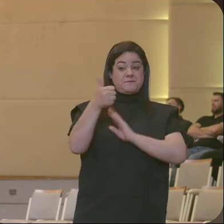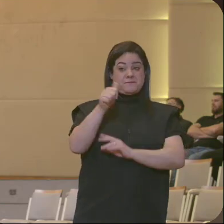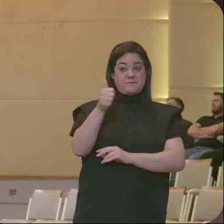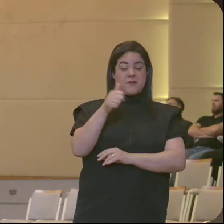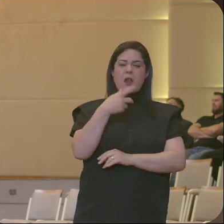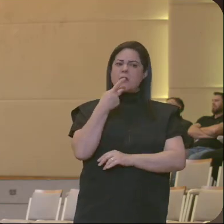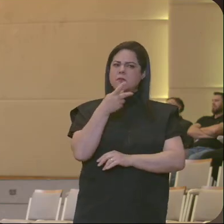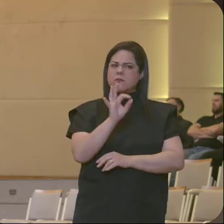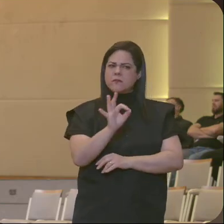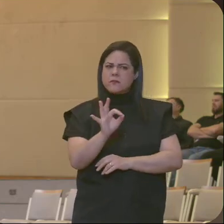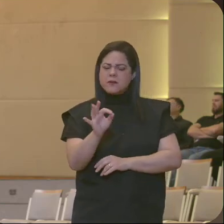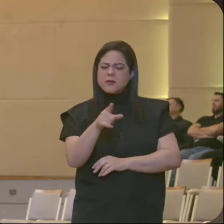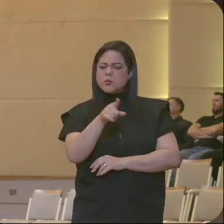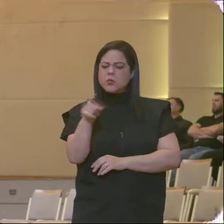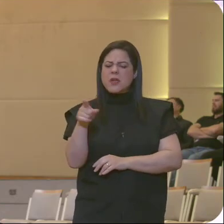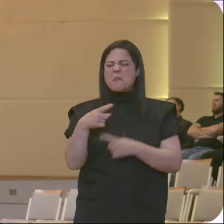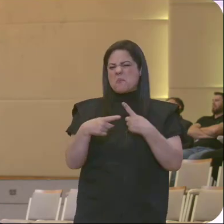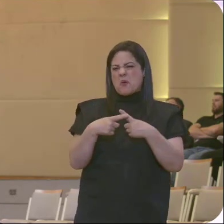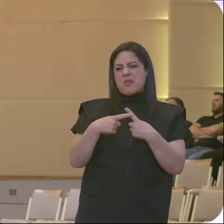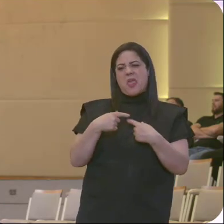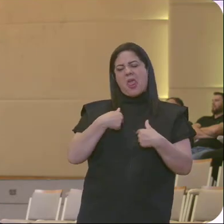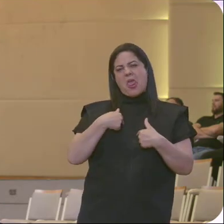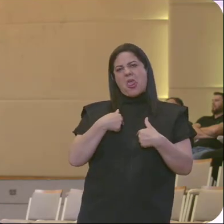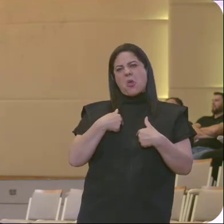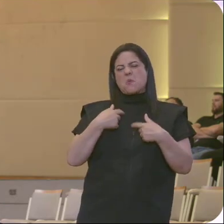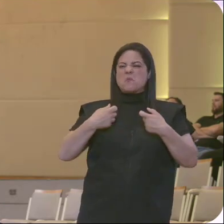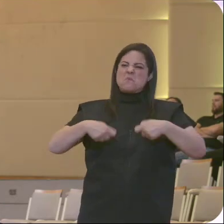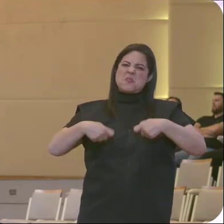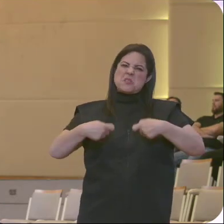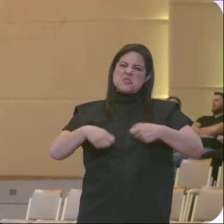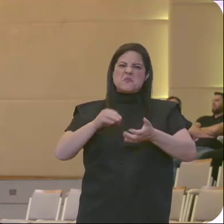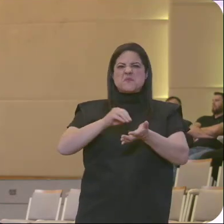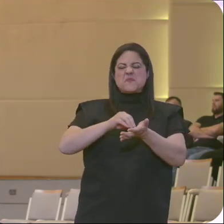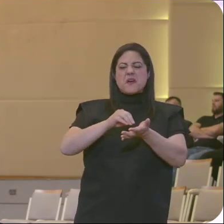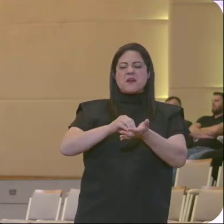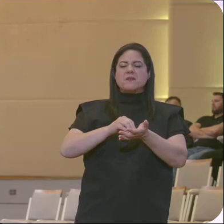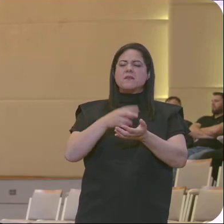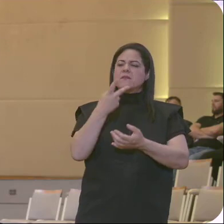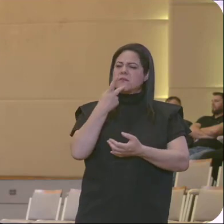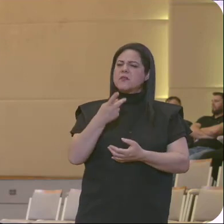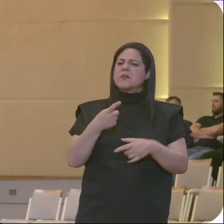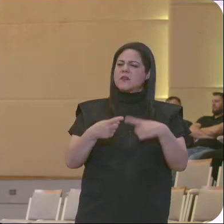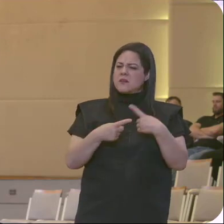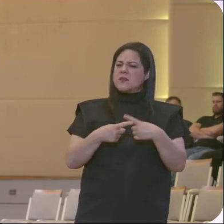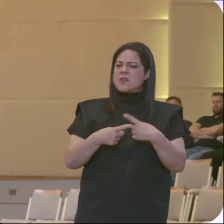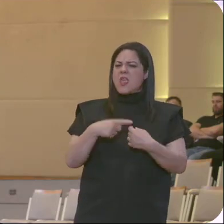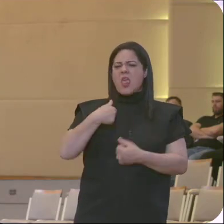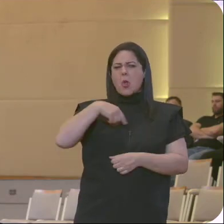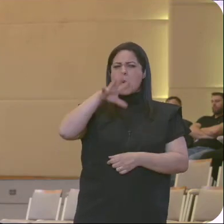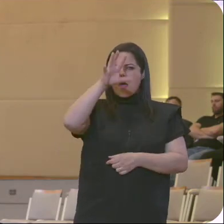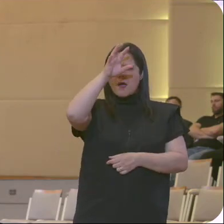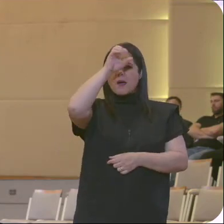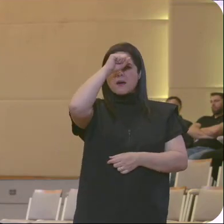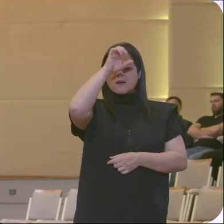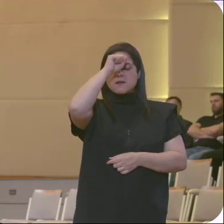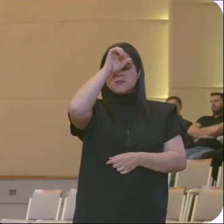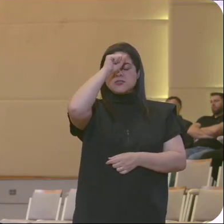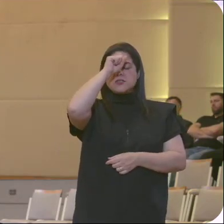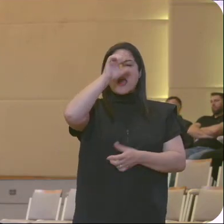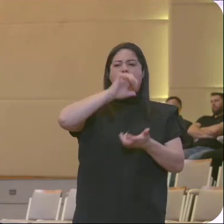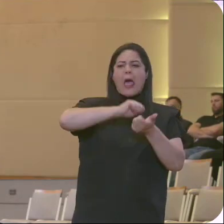estou dizendo isso porque esteja necessitado. O que ele está dizendo? Pois aprendi